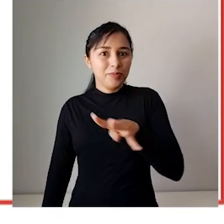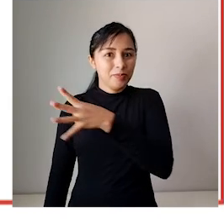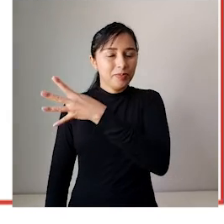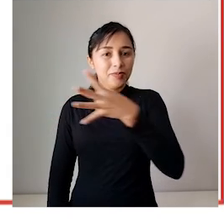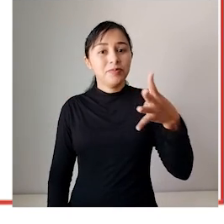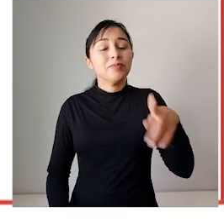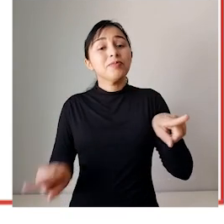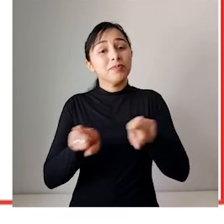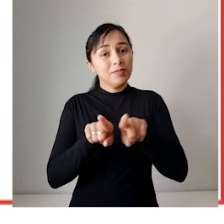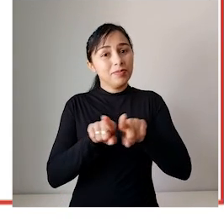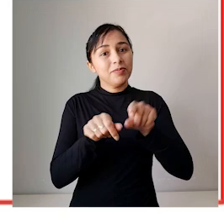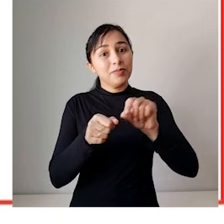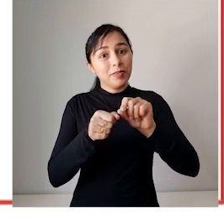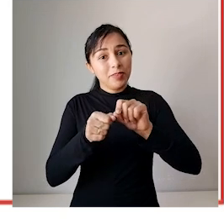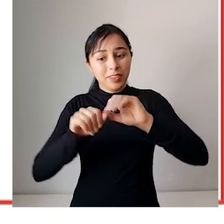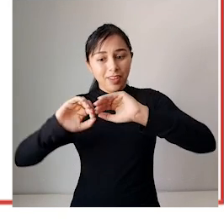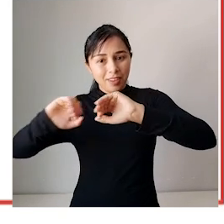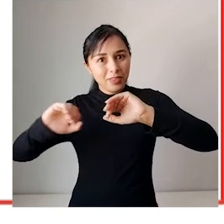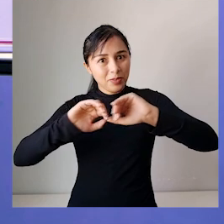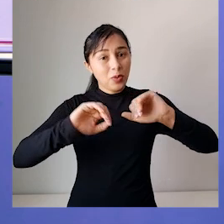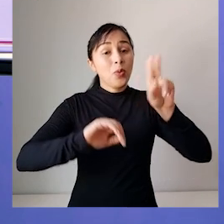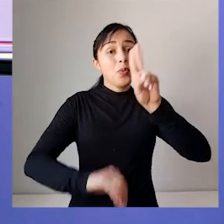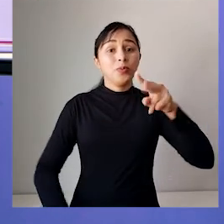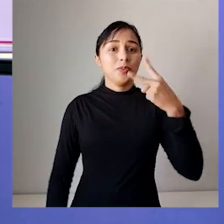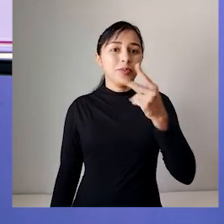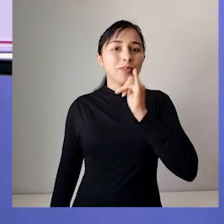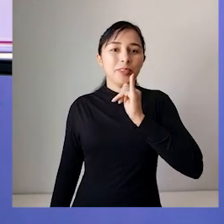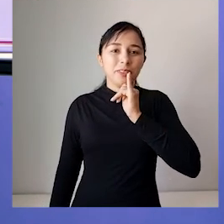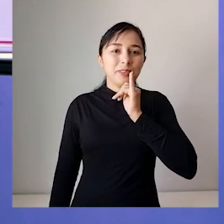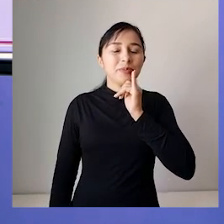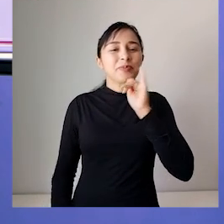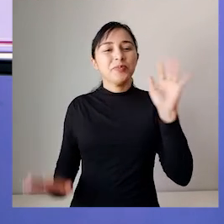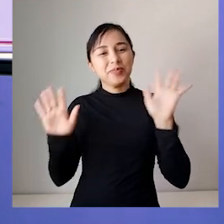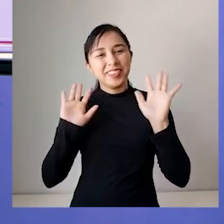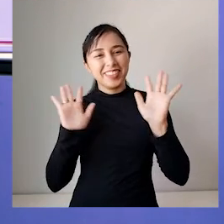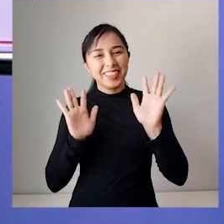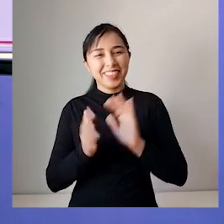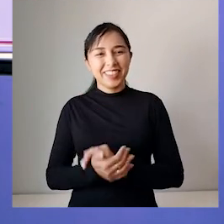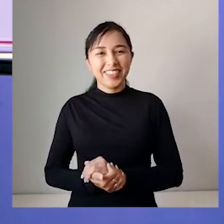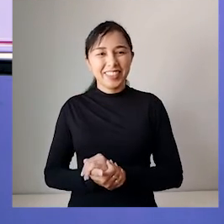ainda fazer a decomposição das duas formas. Bom trabalho e até a próxima!